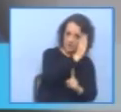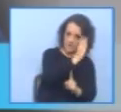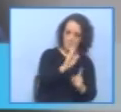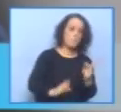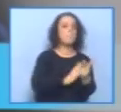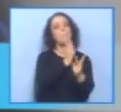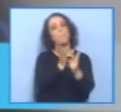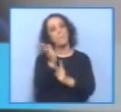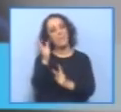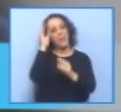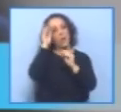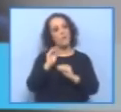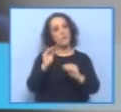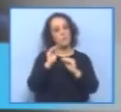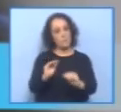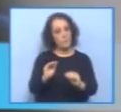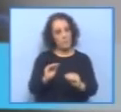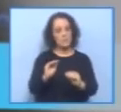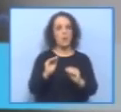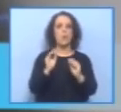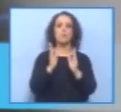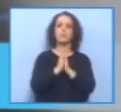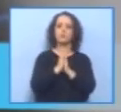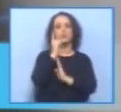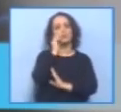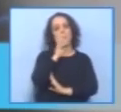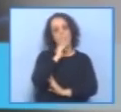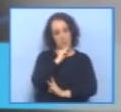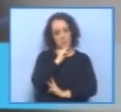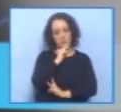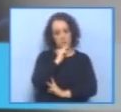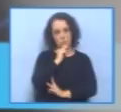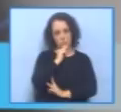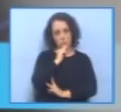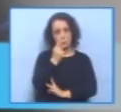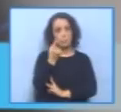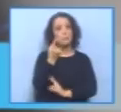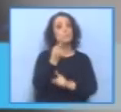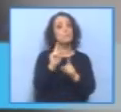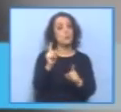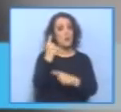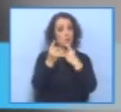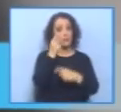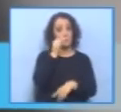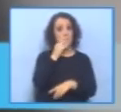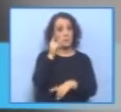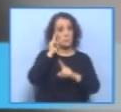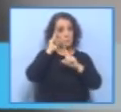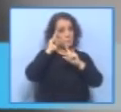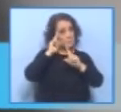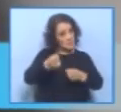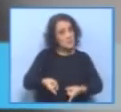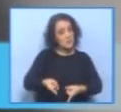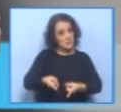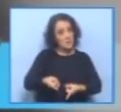uma formação cristã ou uma catequese também aos pais. Eu digo porque muitos pais precisam de uma iniciação cristã, às